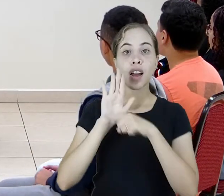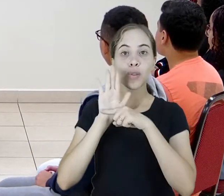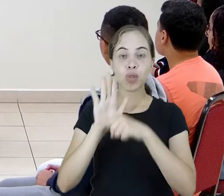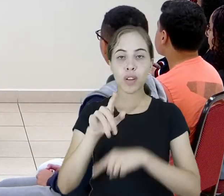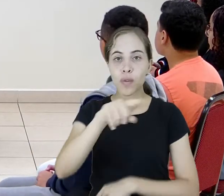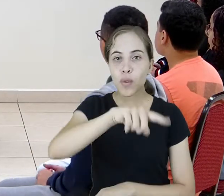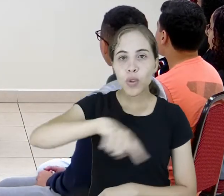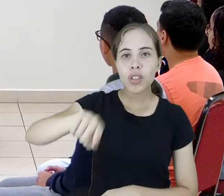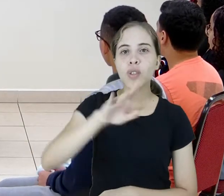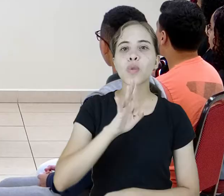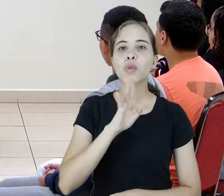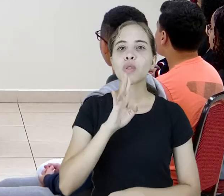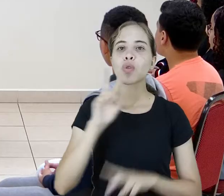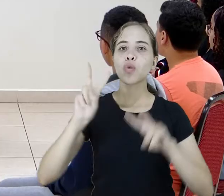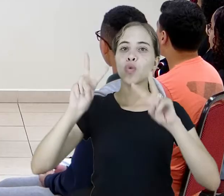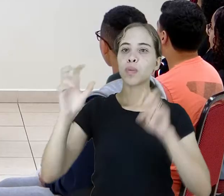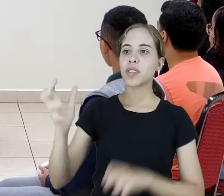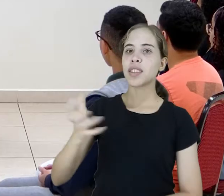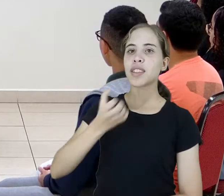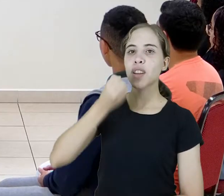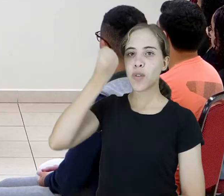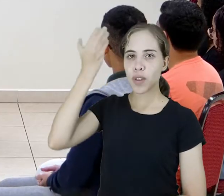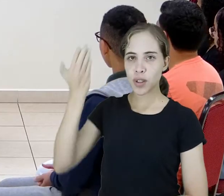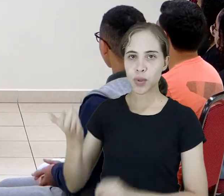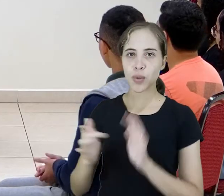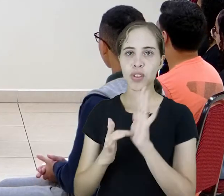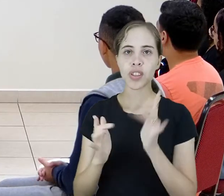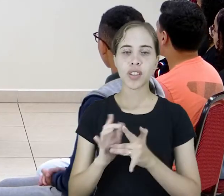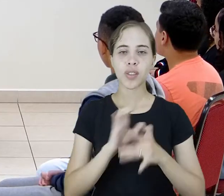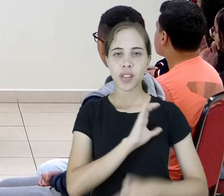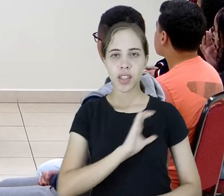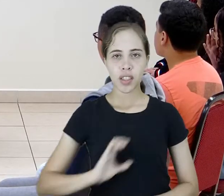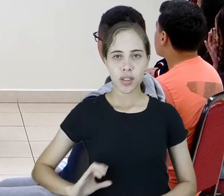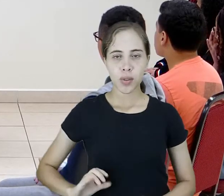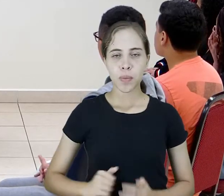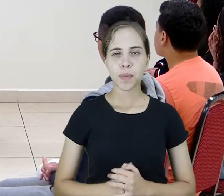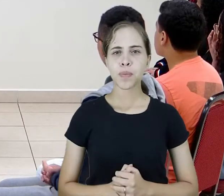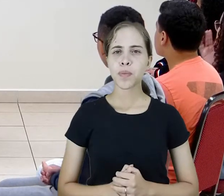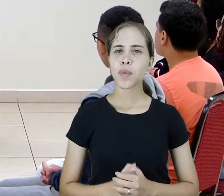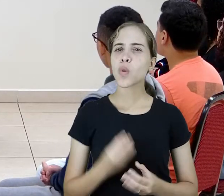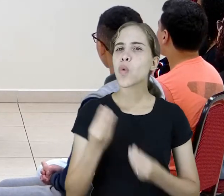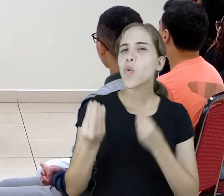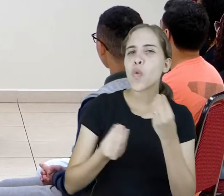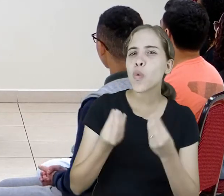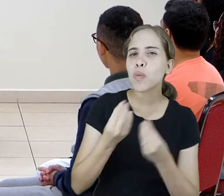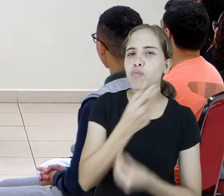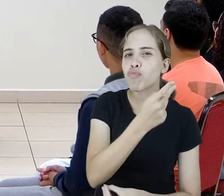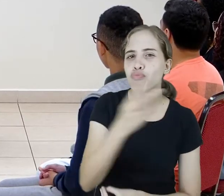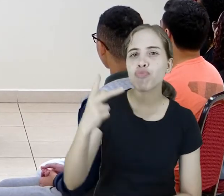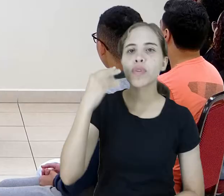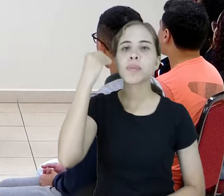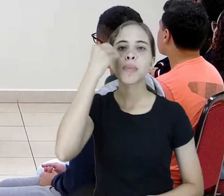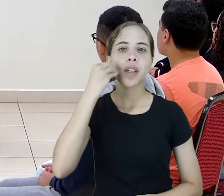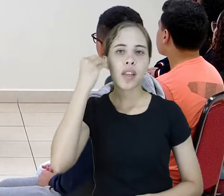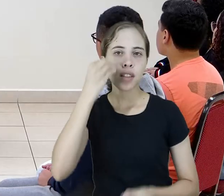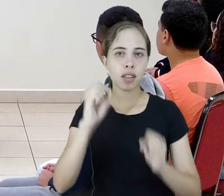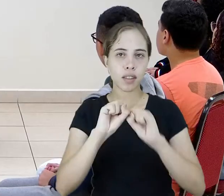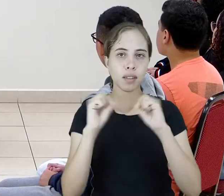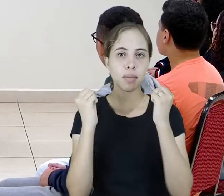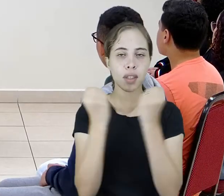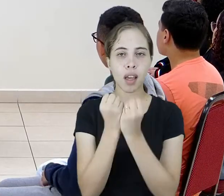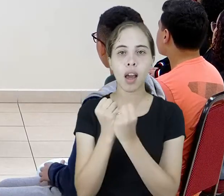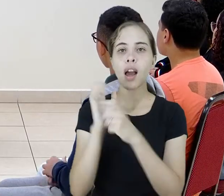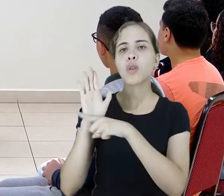a conhecer seu Salvador, Jesus Cristo. Como as experiências do seminário ajudaram você